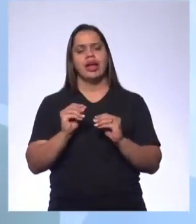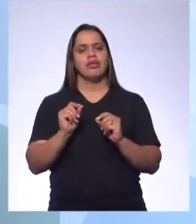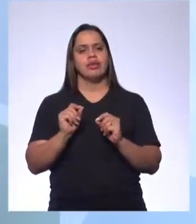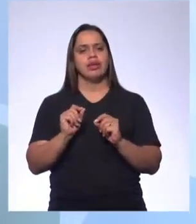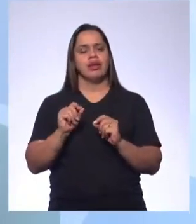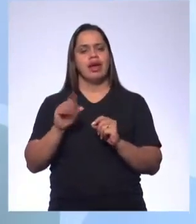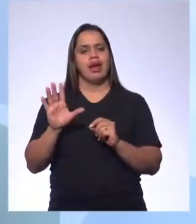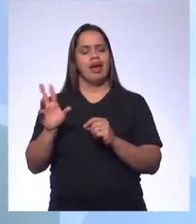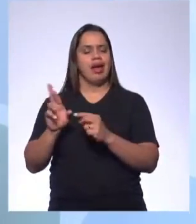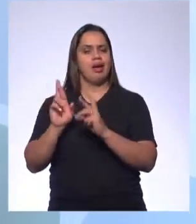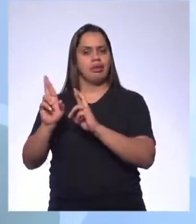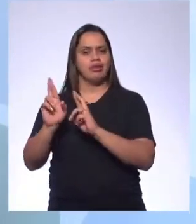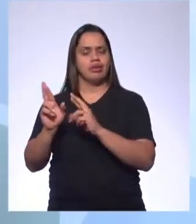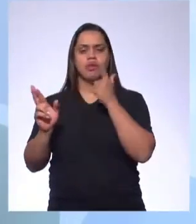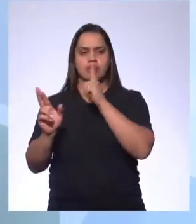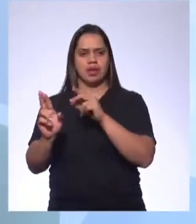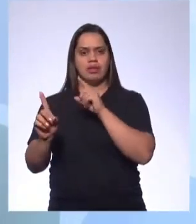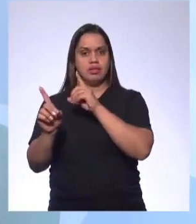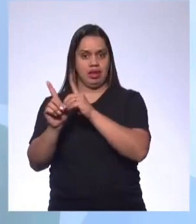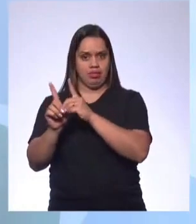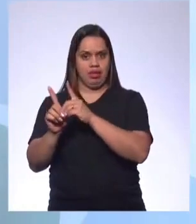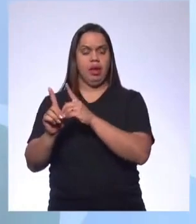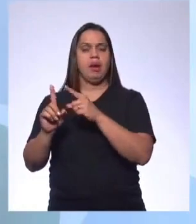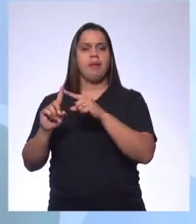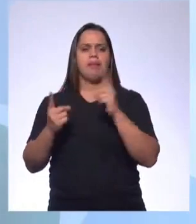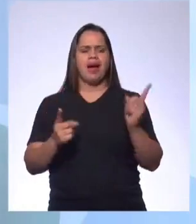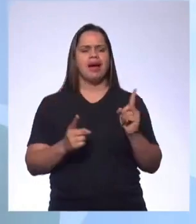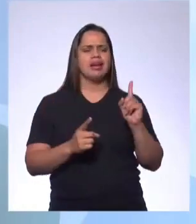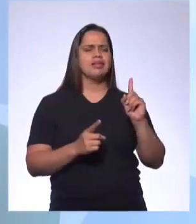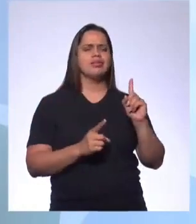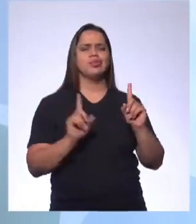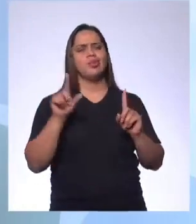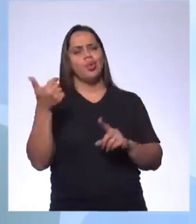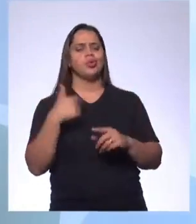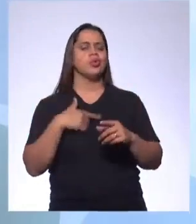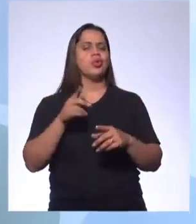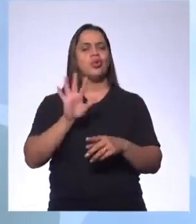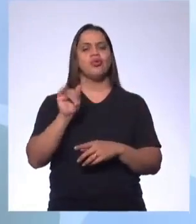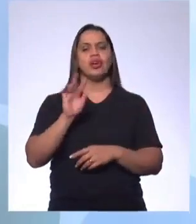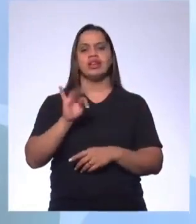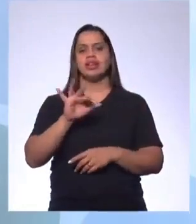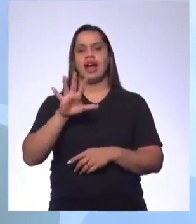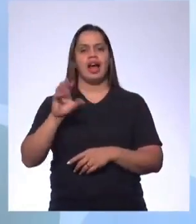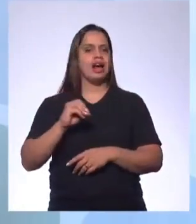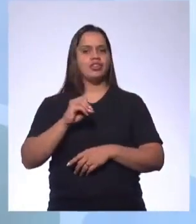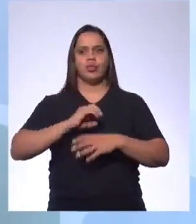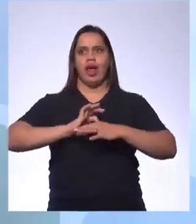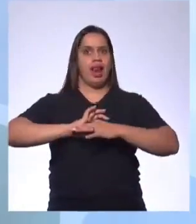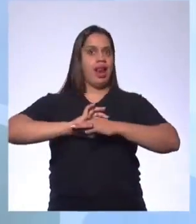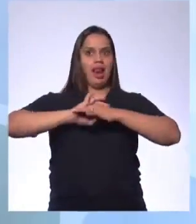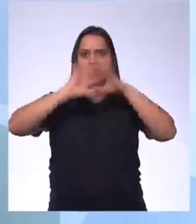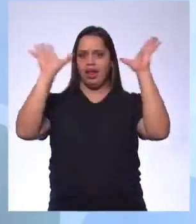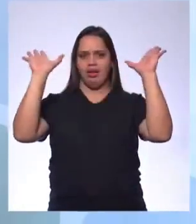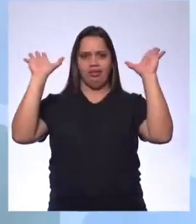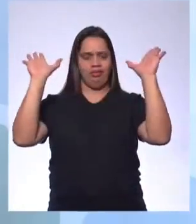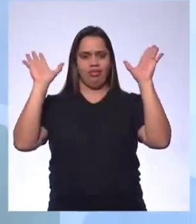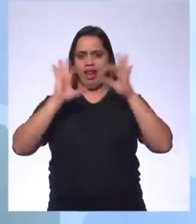mais atendida. O fantástico, ele é mais muito louco, entende? Será que deu para entender? Não, o fantástico, ele sai mesmo,